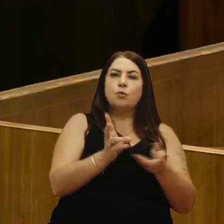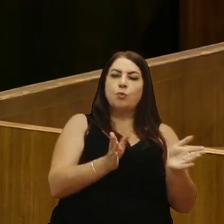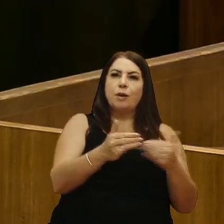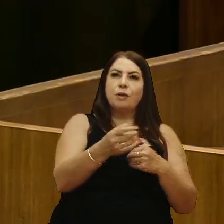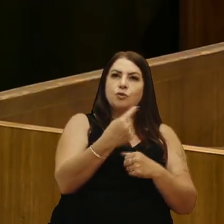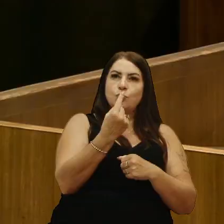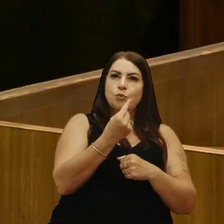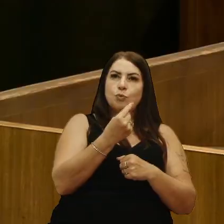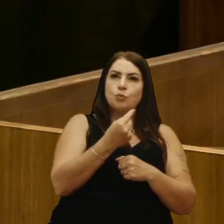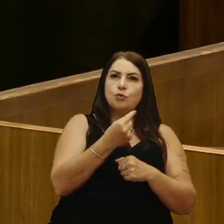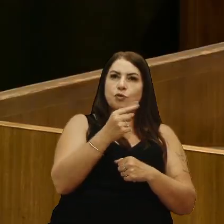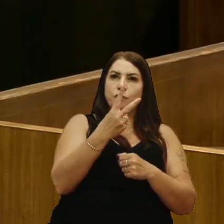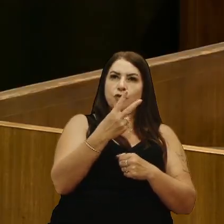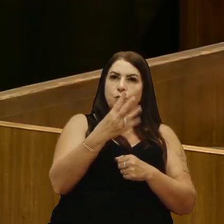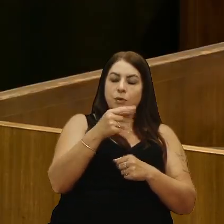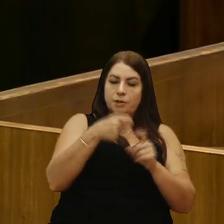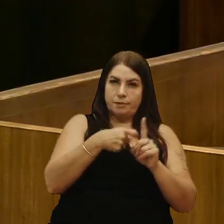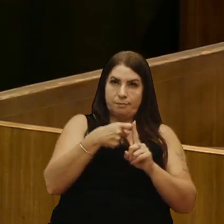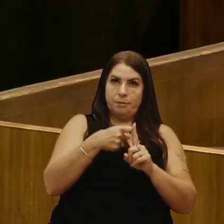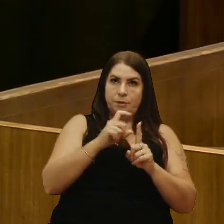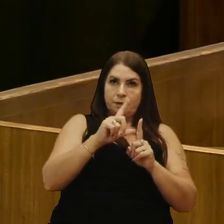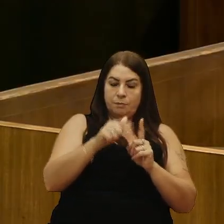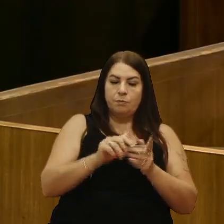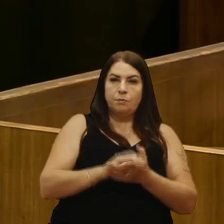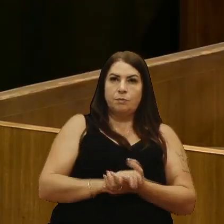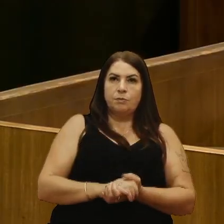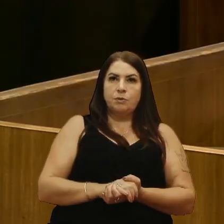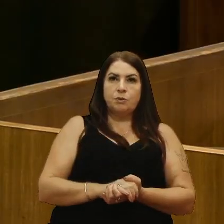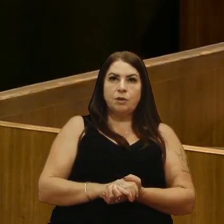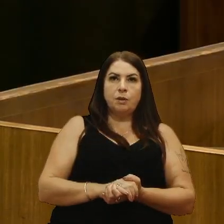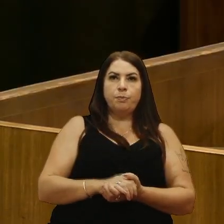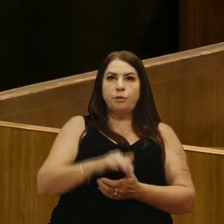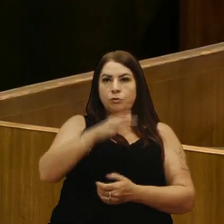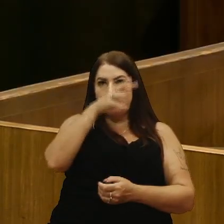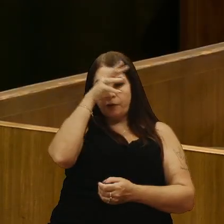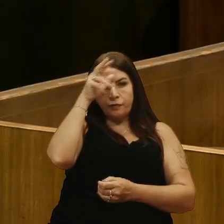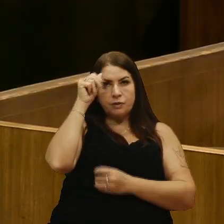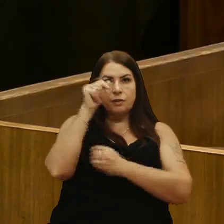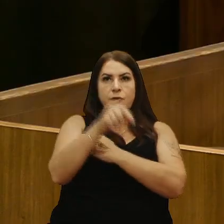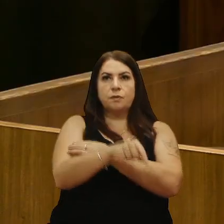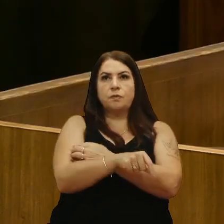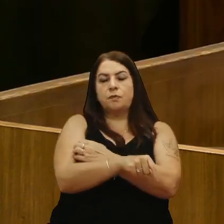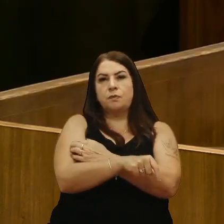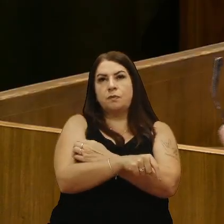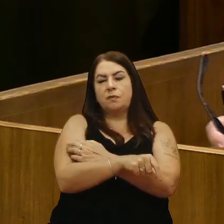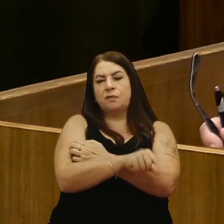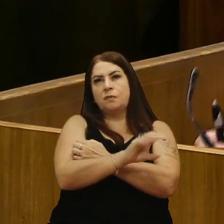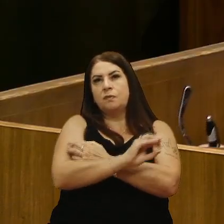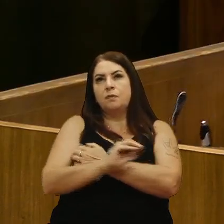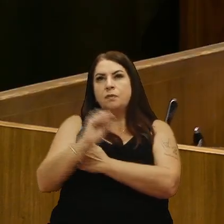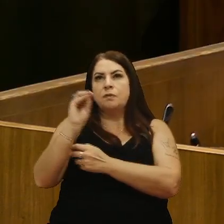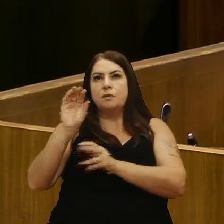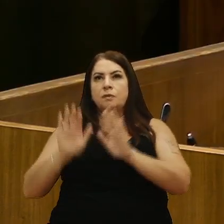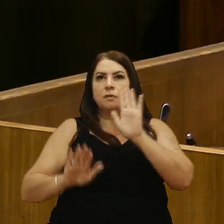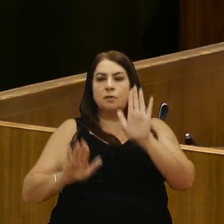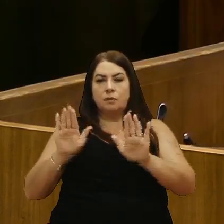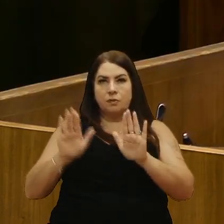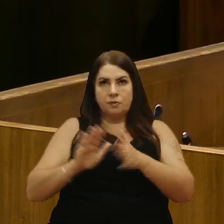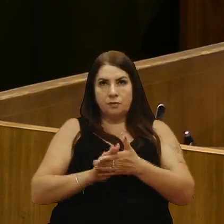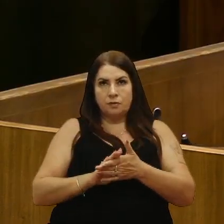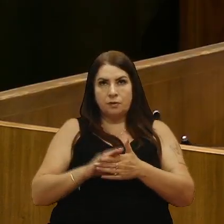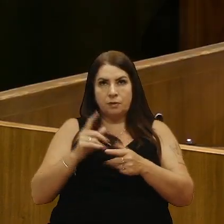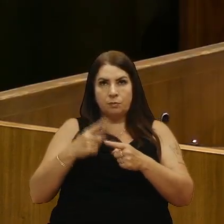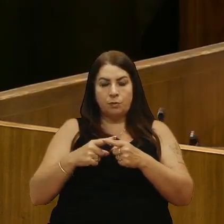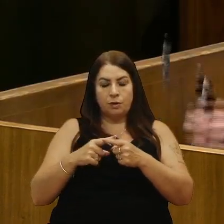desse mês e logo em seguida o Executivo fará então o encaminhamento para licitação, porque a